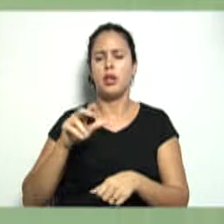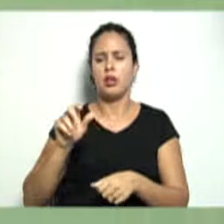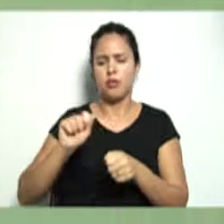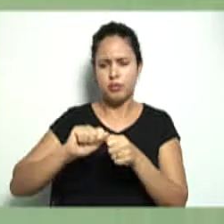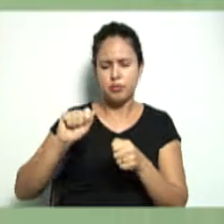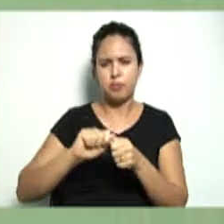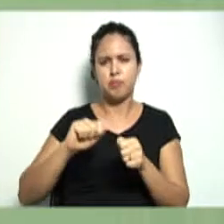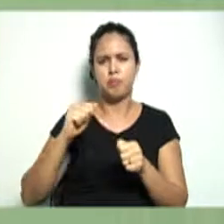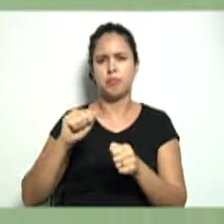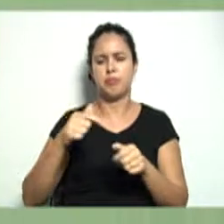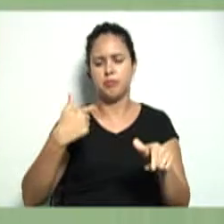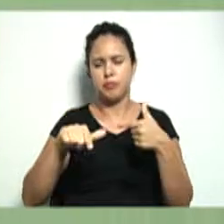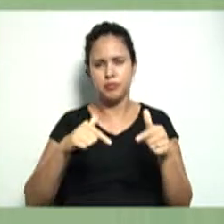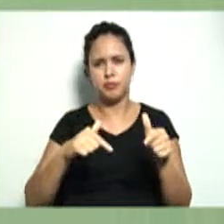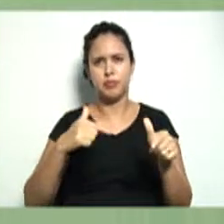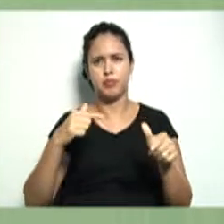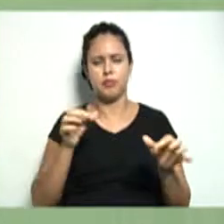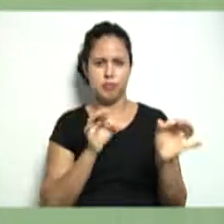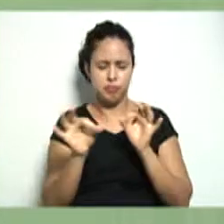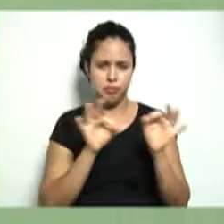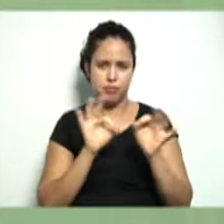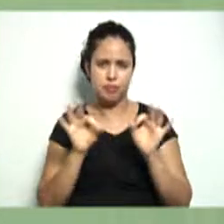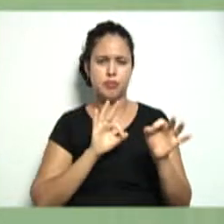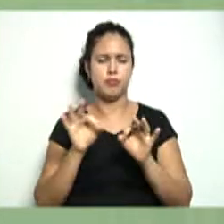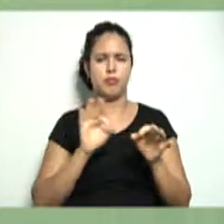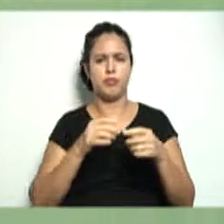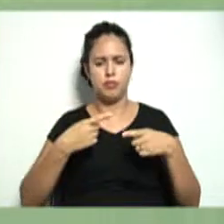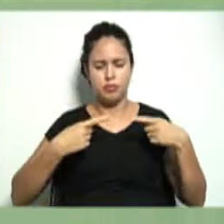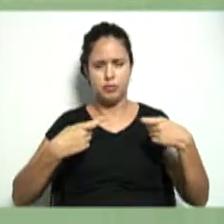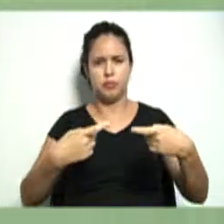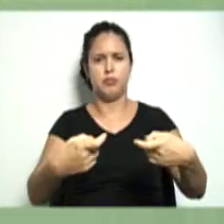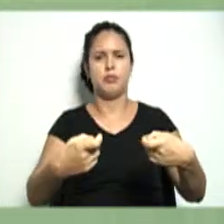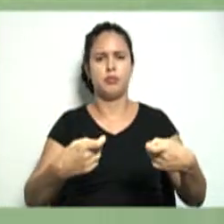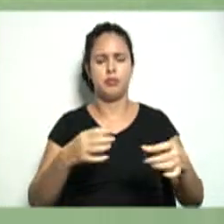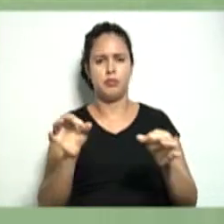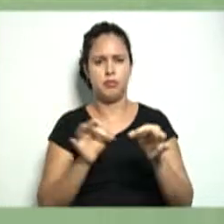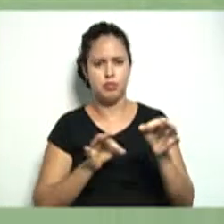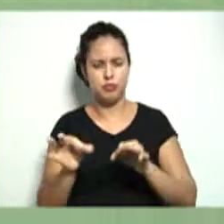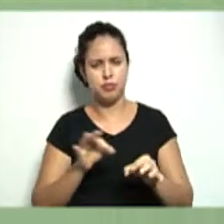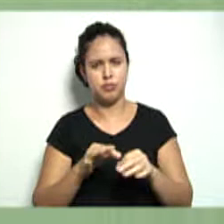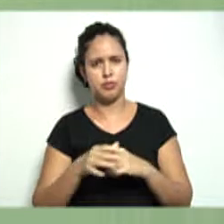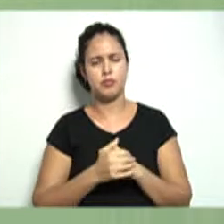planejar, governar, negociar e guerrear.